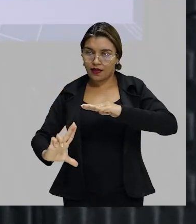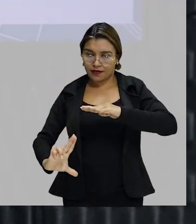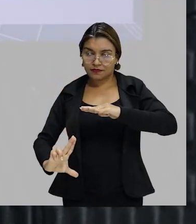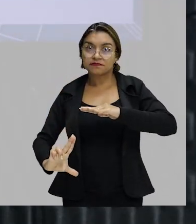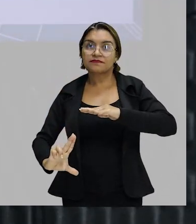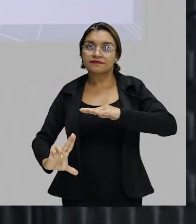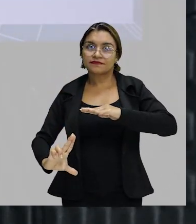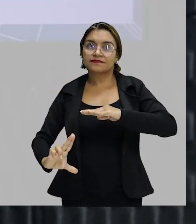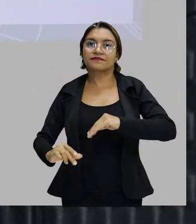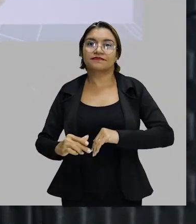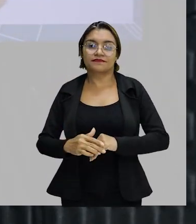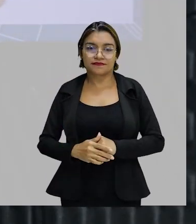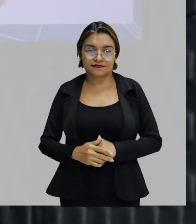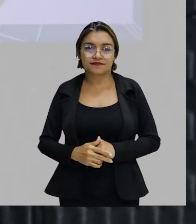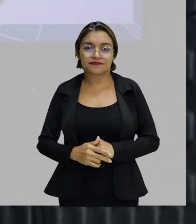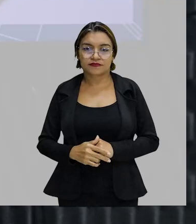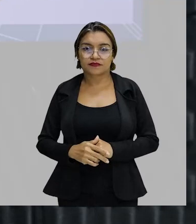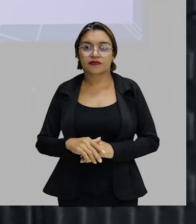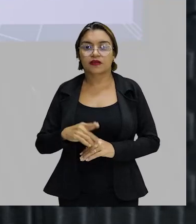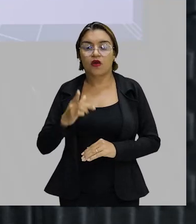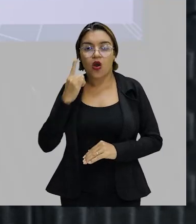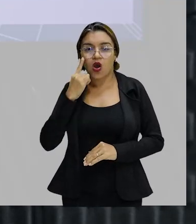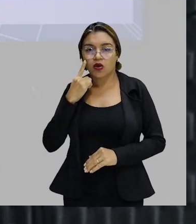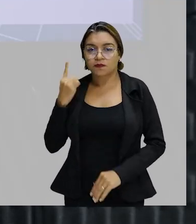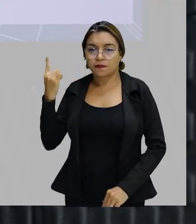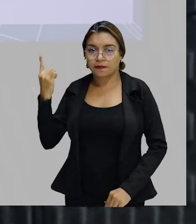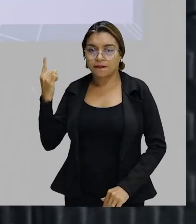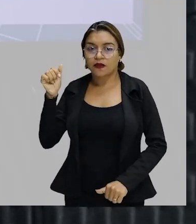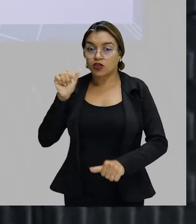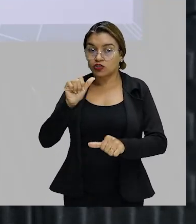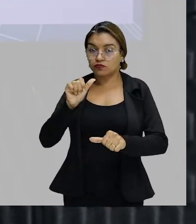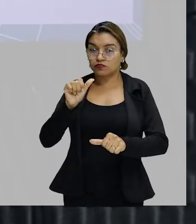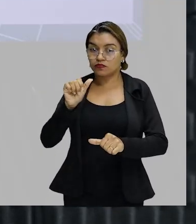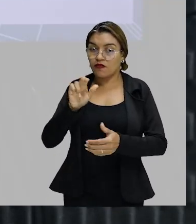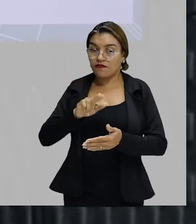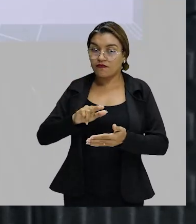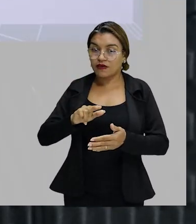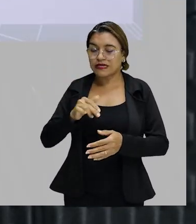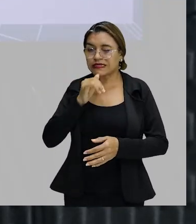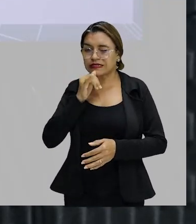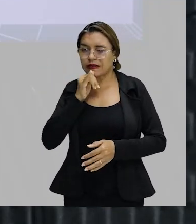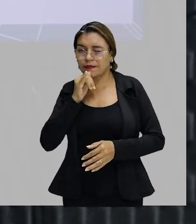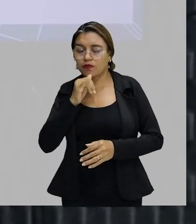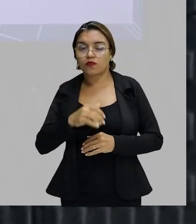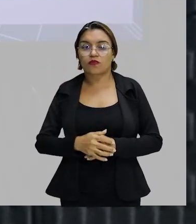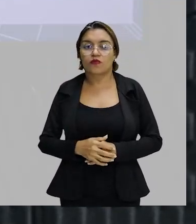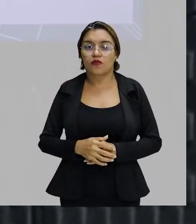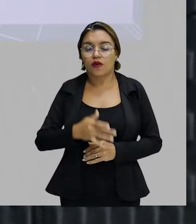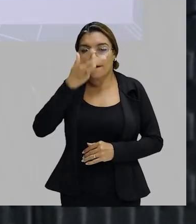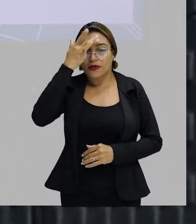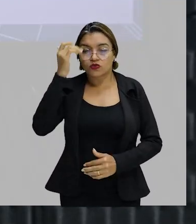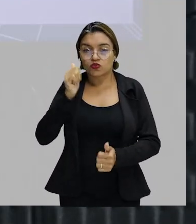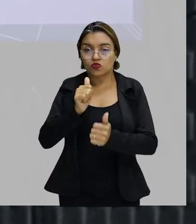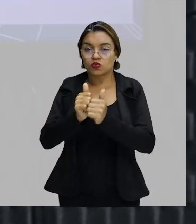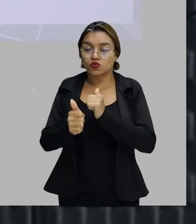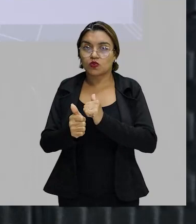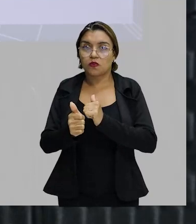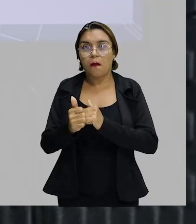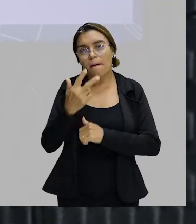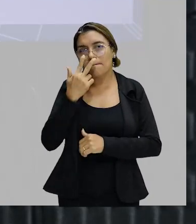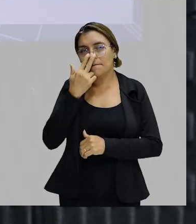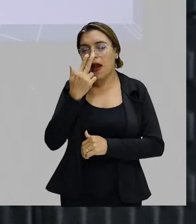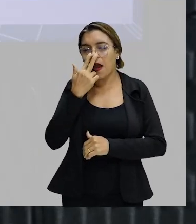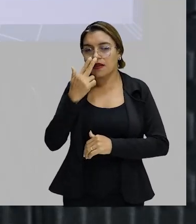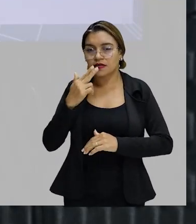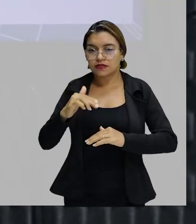lua e vai girar para trás aquele salto que o atleta passa com a cabeça nós imaginamos que é bem próximo à